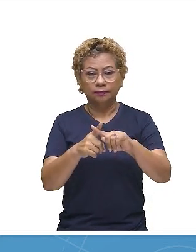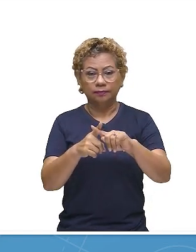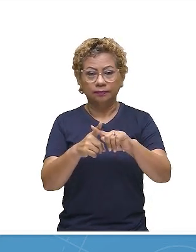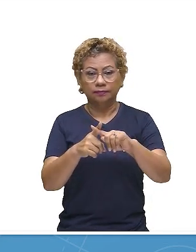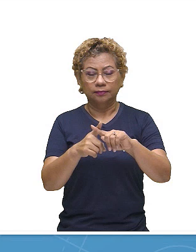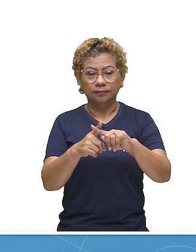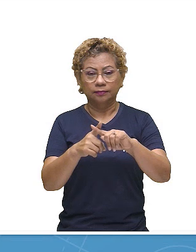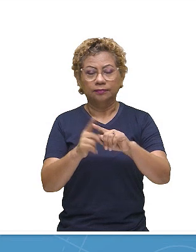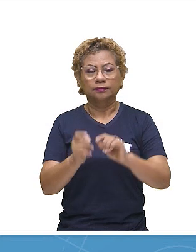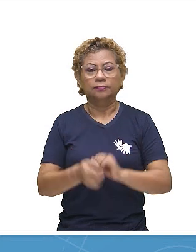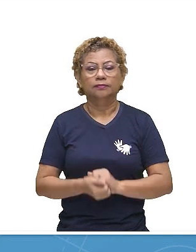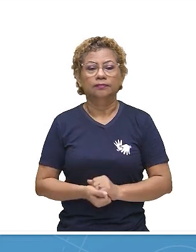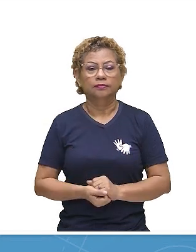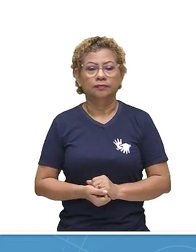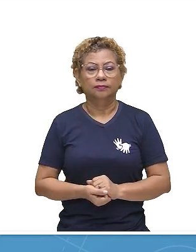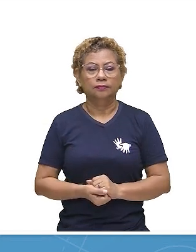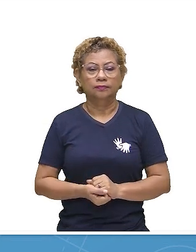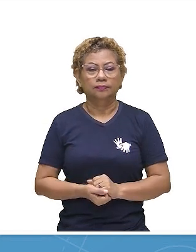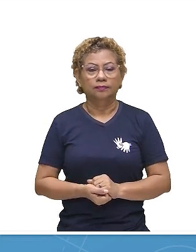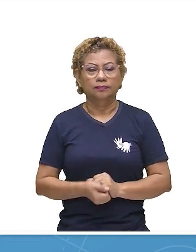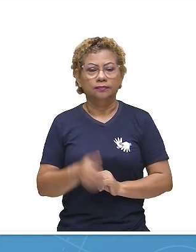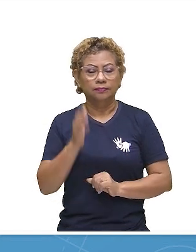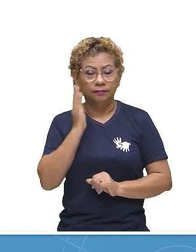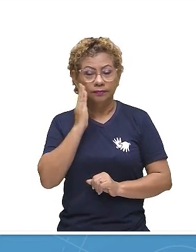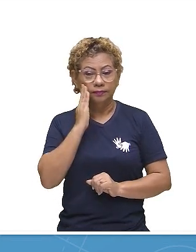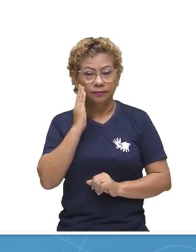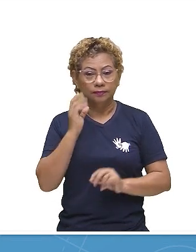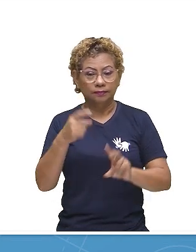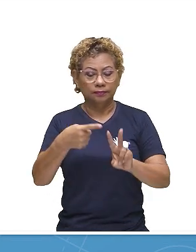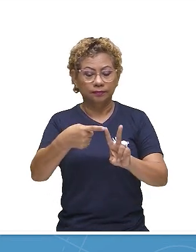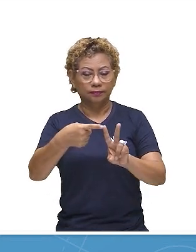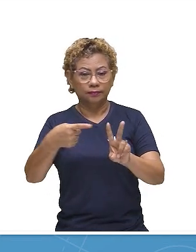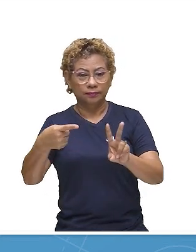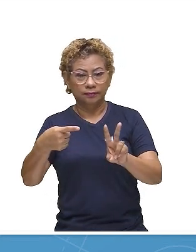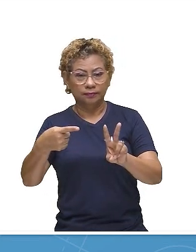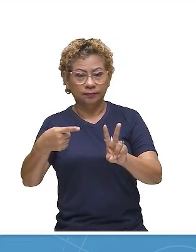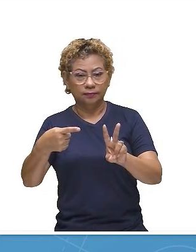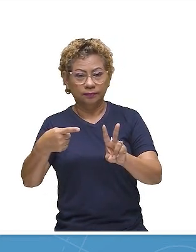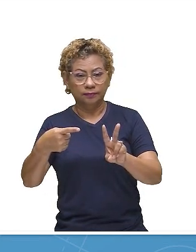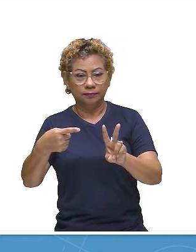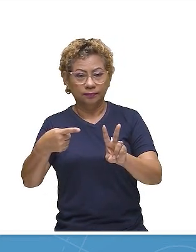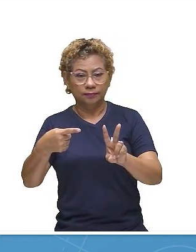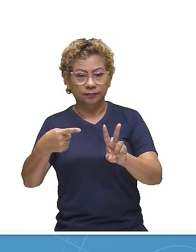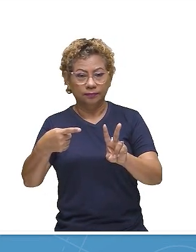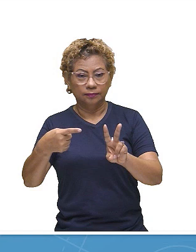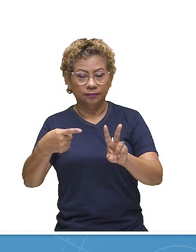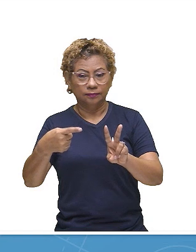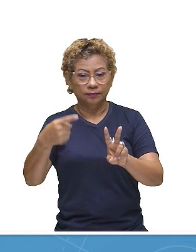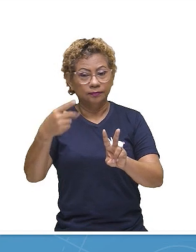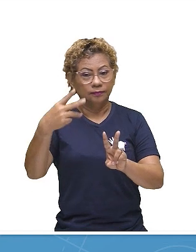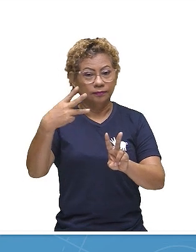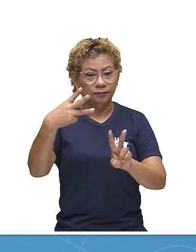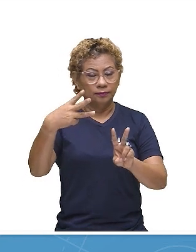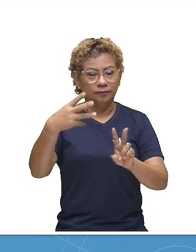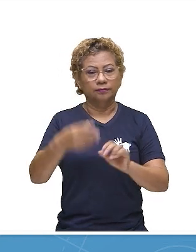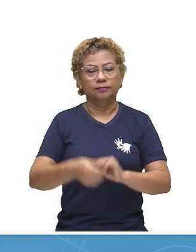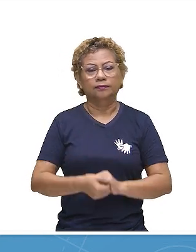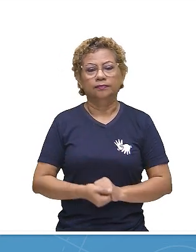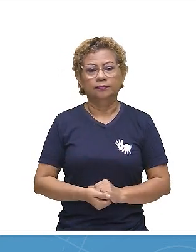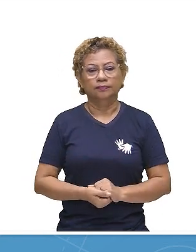aqui. Nós sabemos que raiz quadrada de 9 é 3, então eu vou ter 5 vezes quanto?